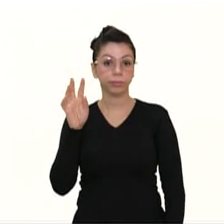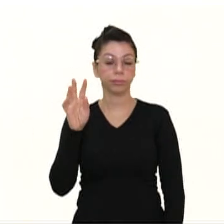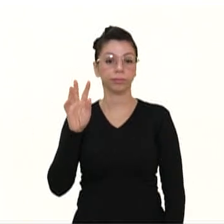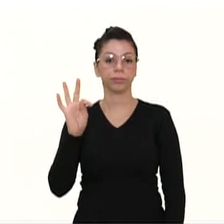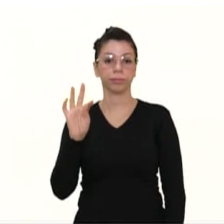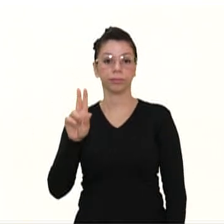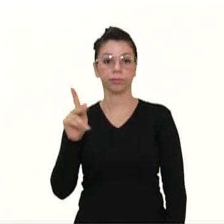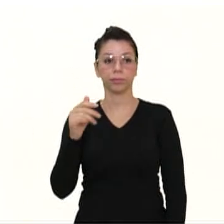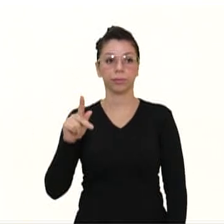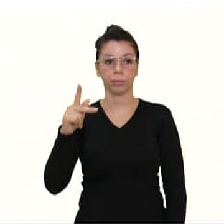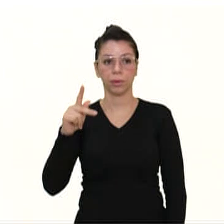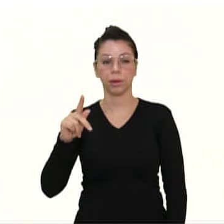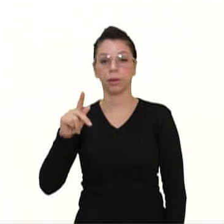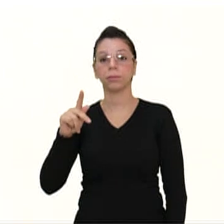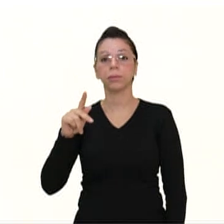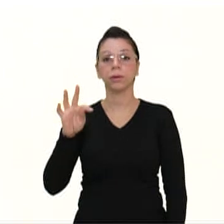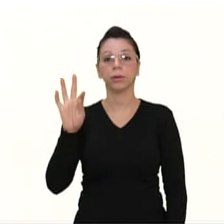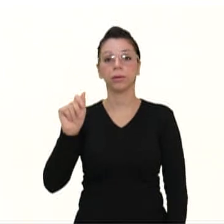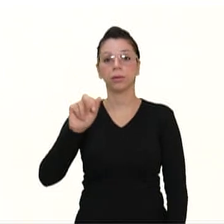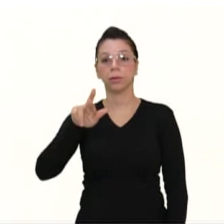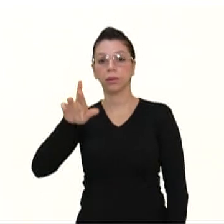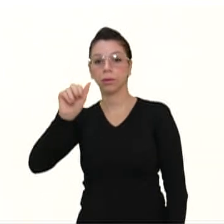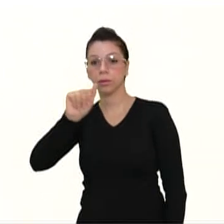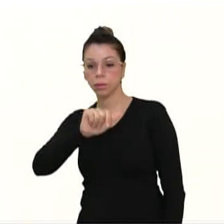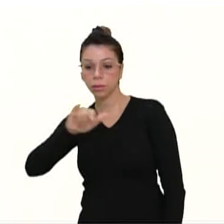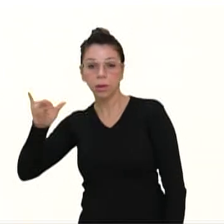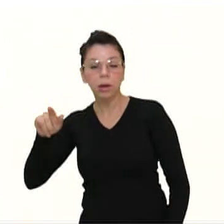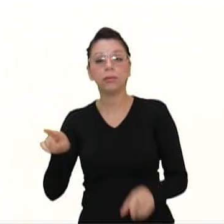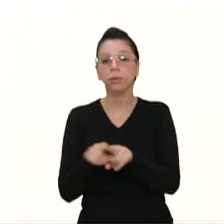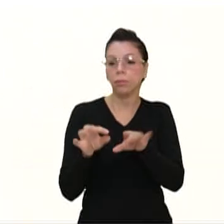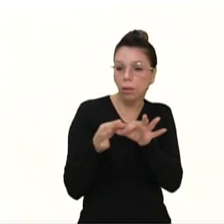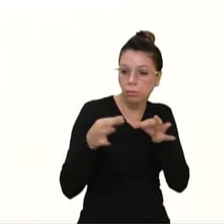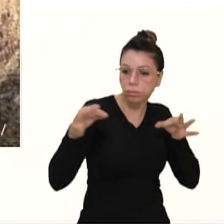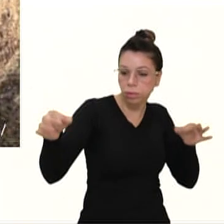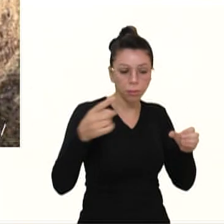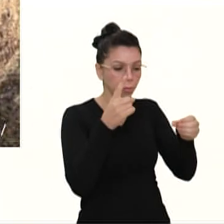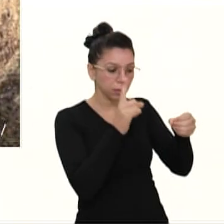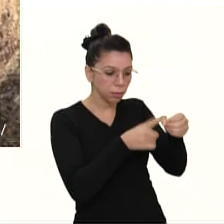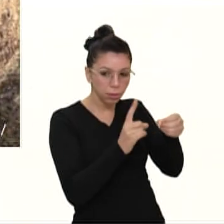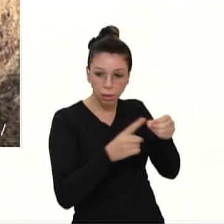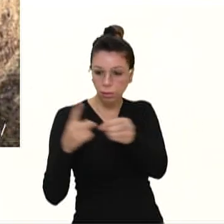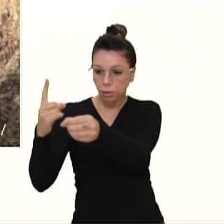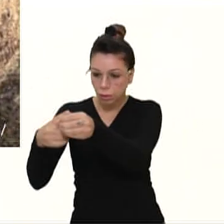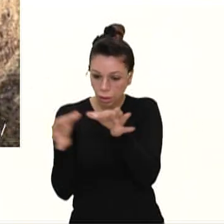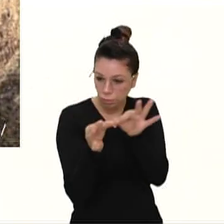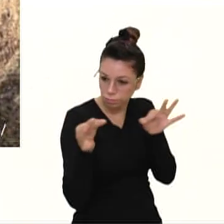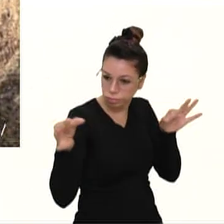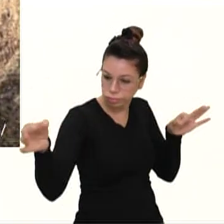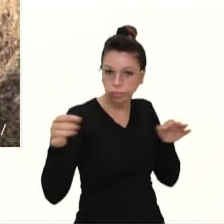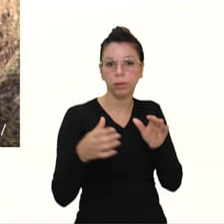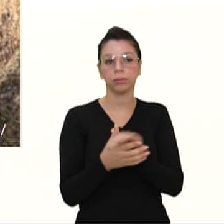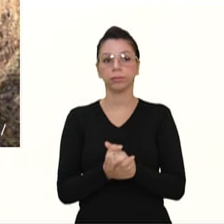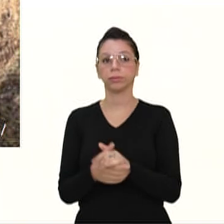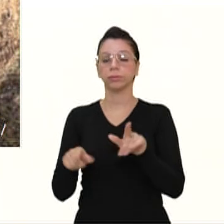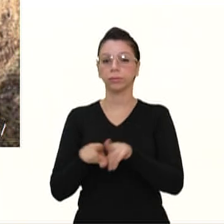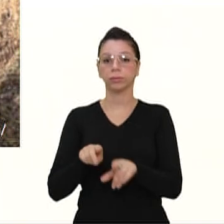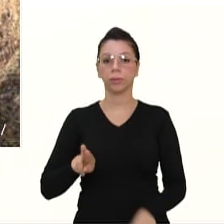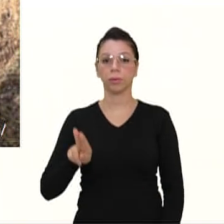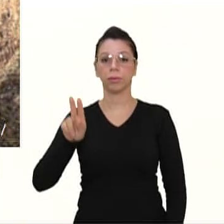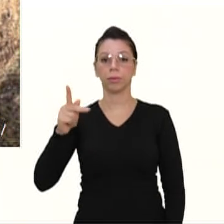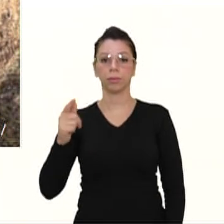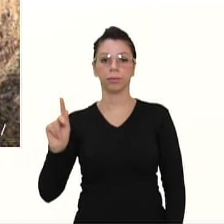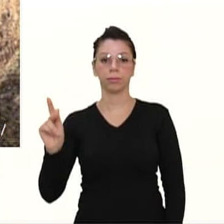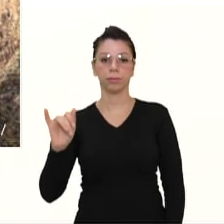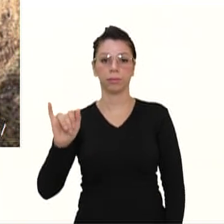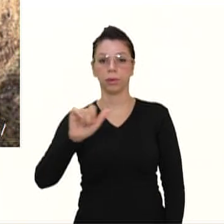percursos longos que praticamente ligam uma cidade para outra ou regiões a outras. O uphill seria o